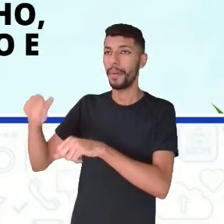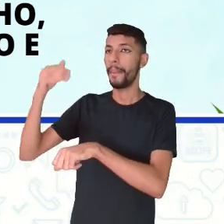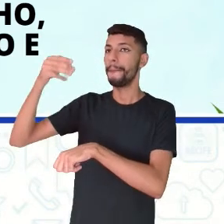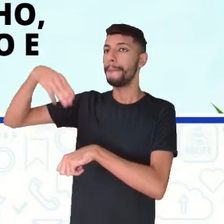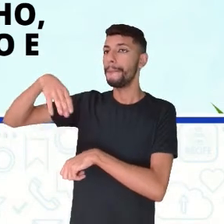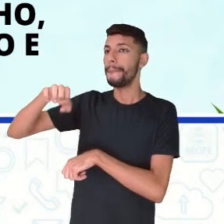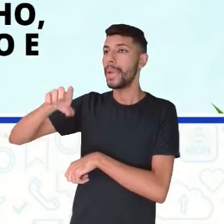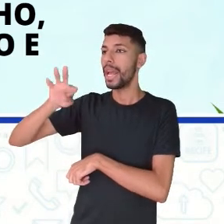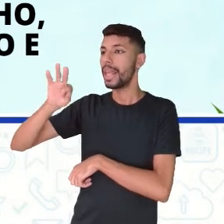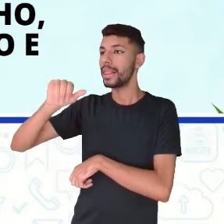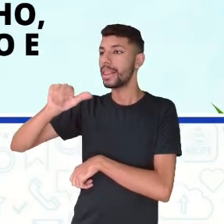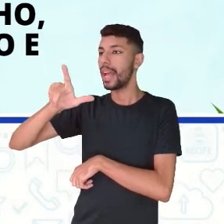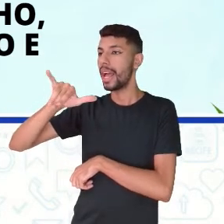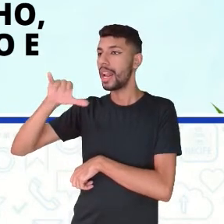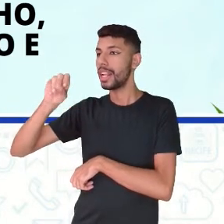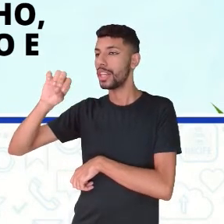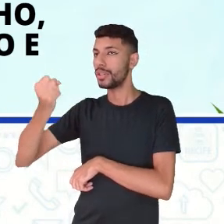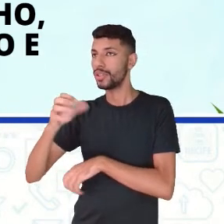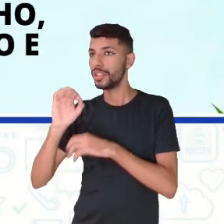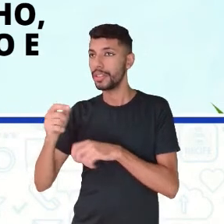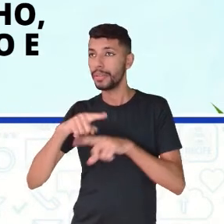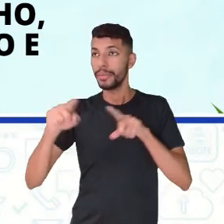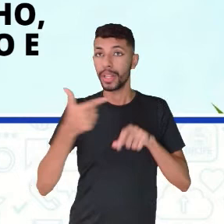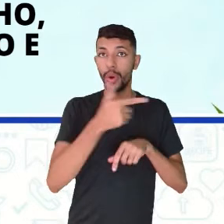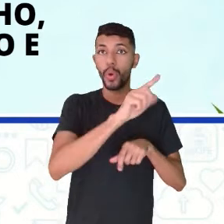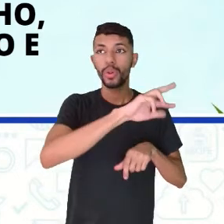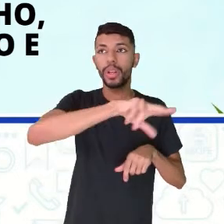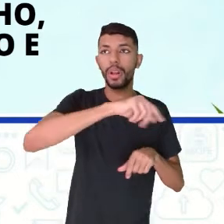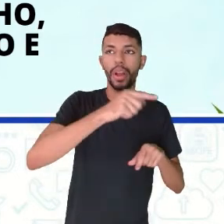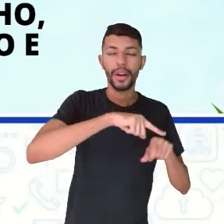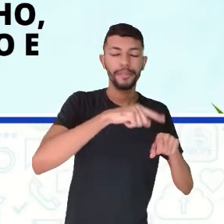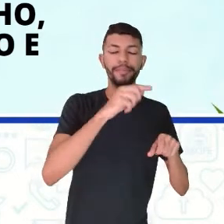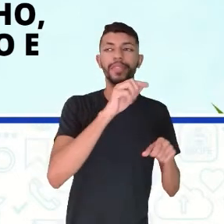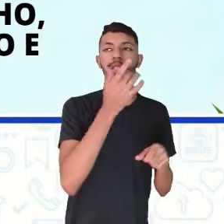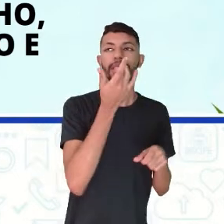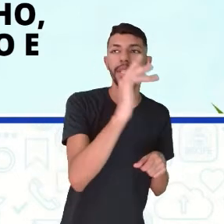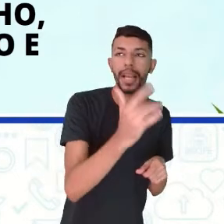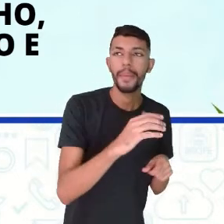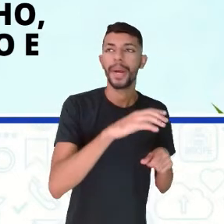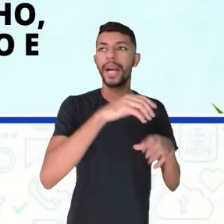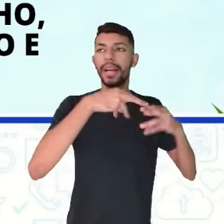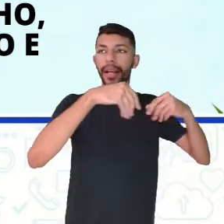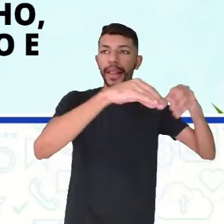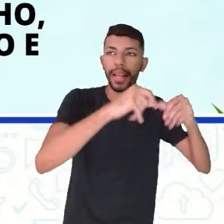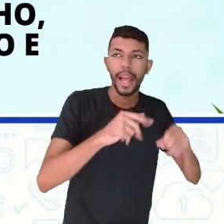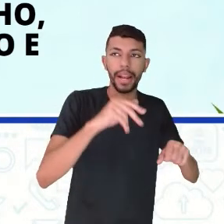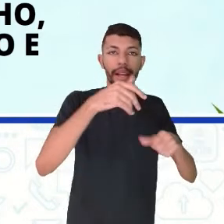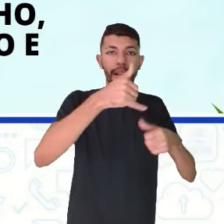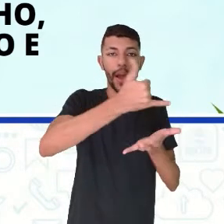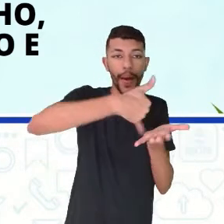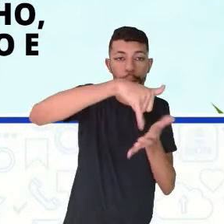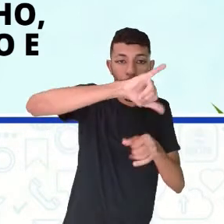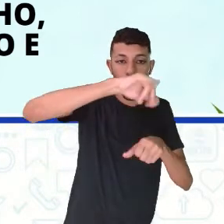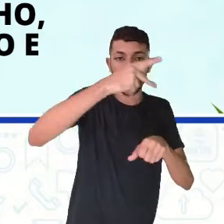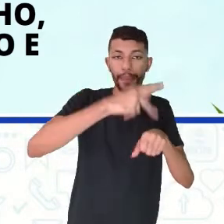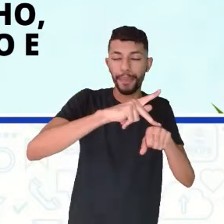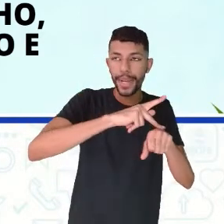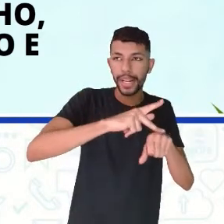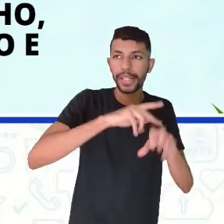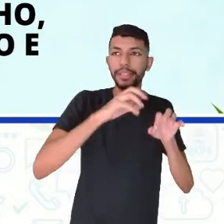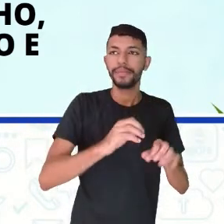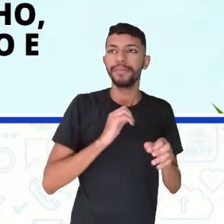metálicos. E os minerais não metálicos? O diamante, o calcário, a areia, o petróleo, não podemos esquecer, né,